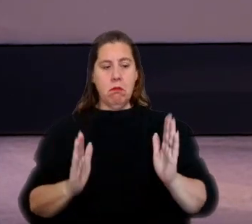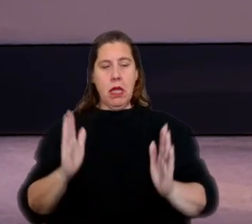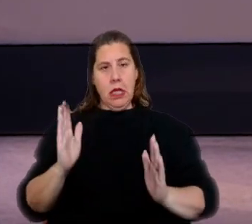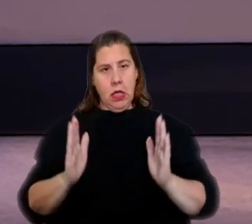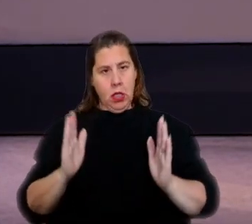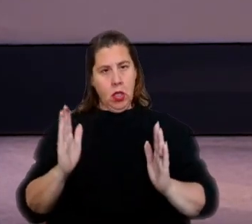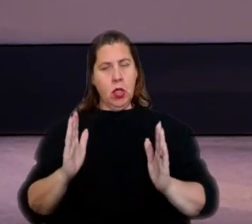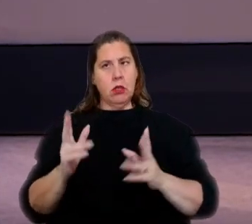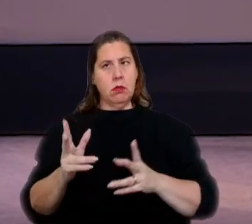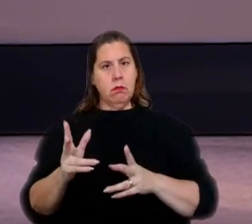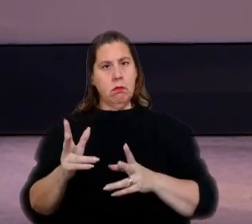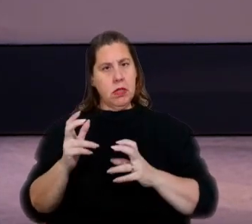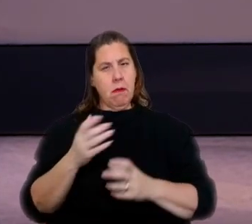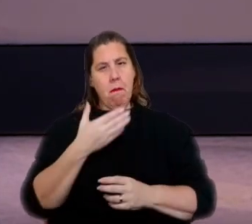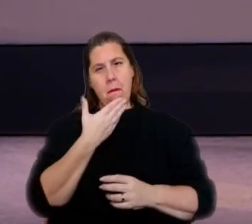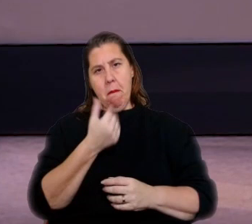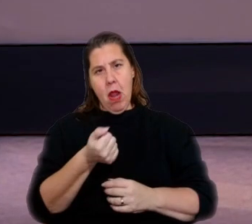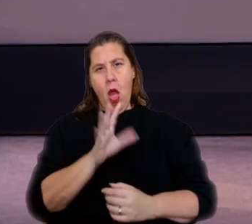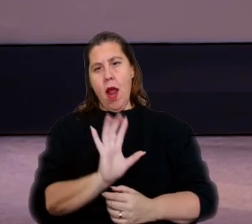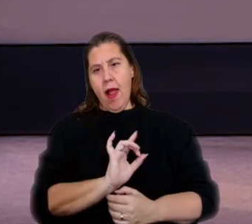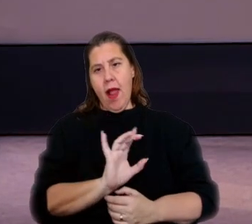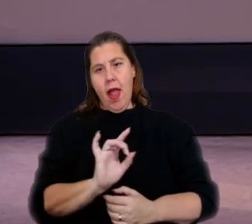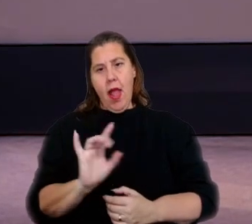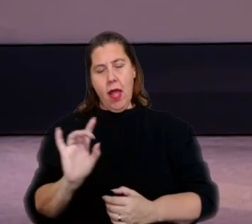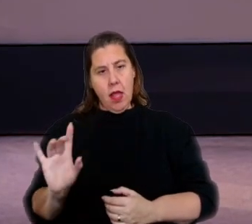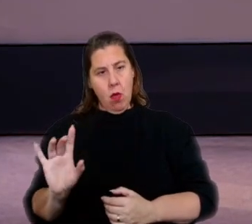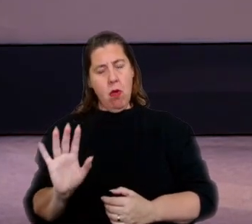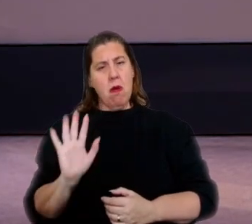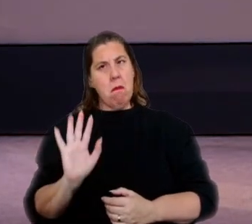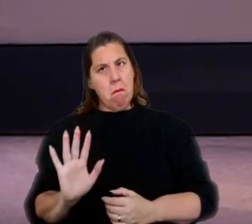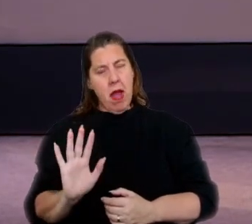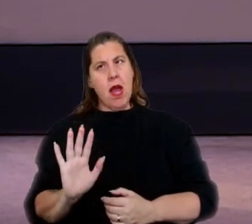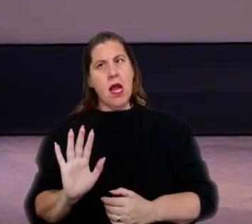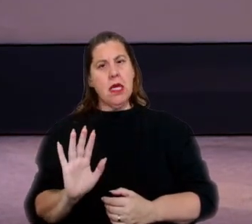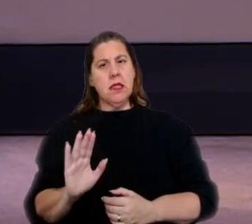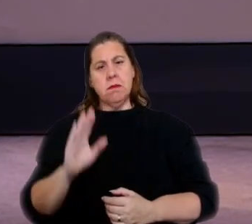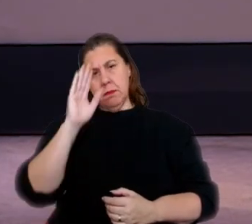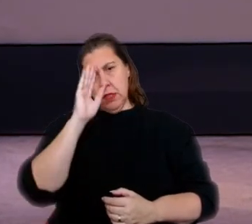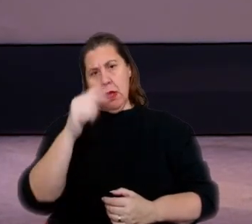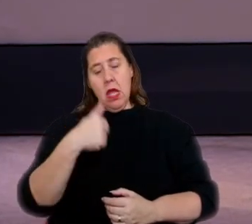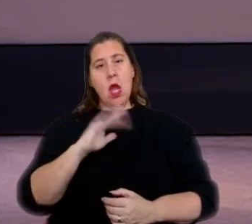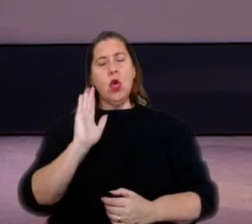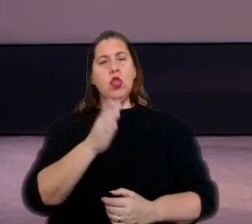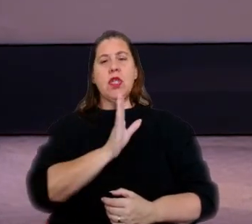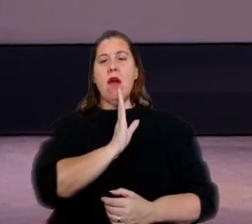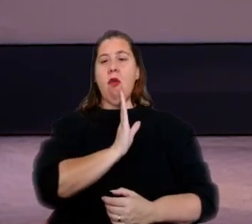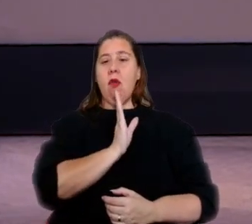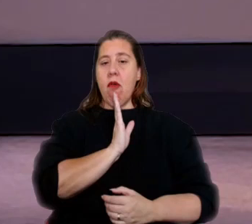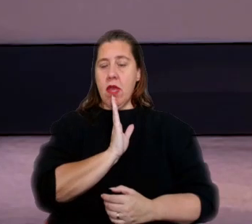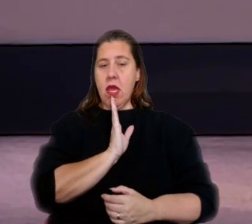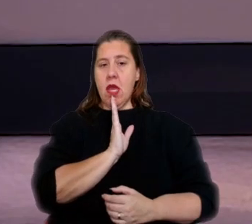né, para conhecer melhor, né, cada um. Mas partindo do princípio que eu